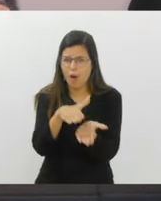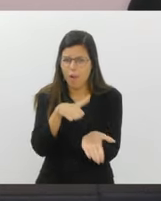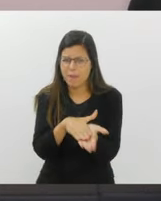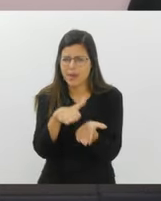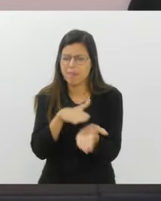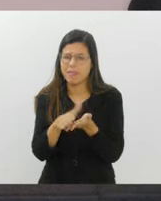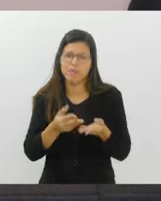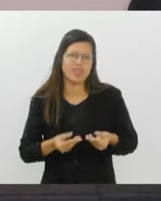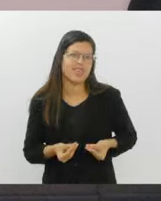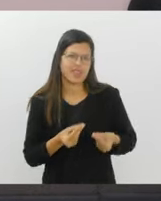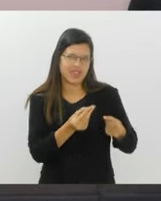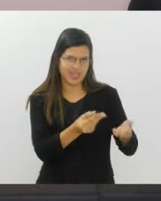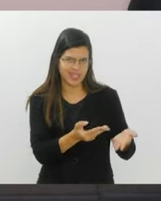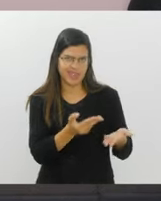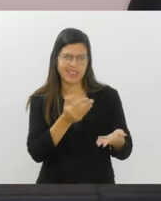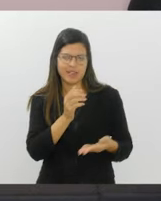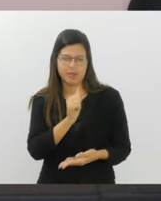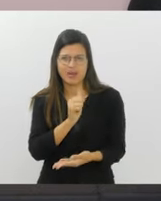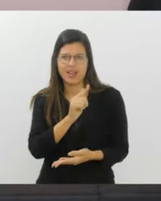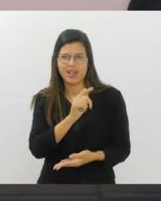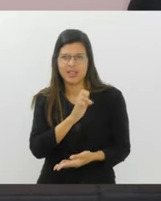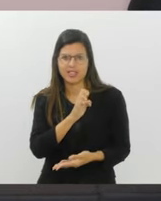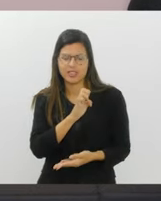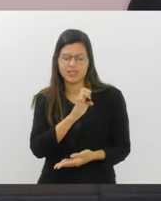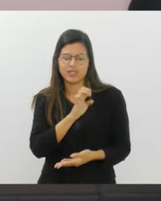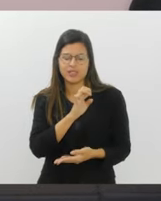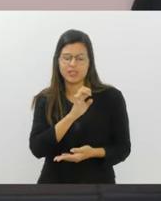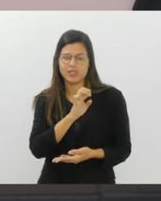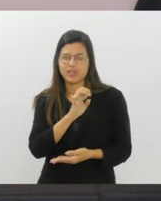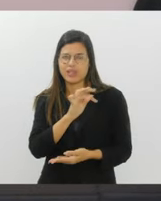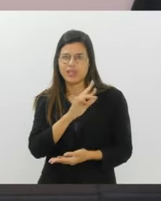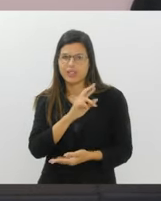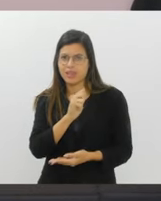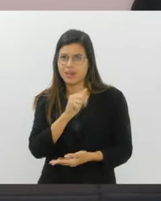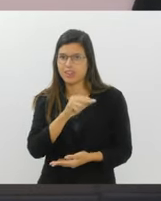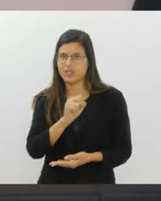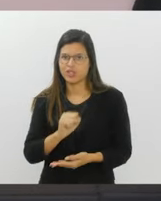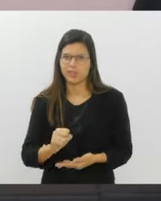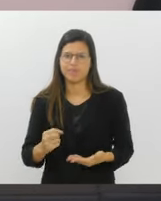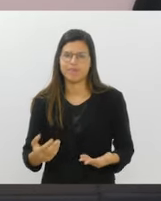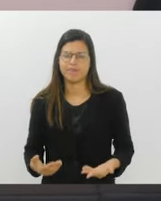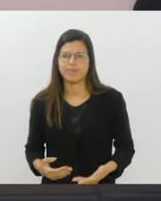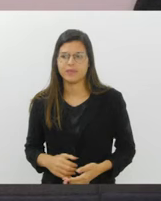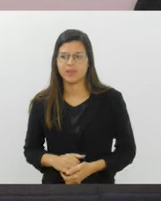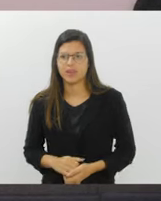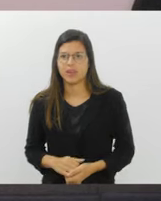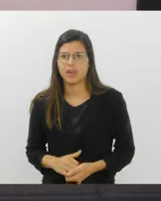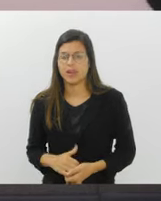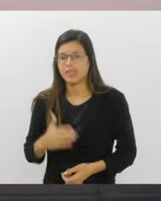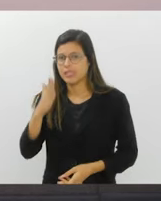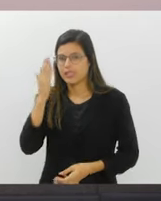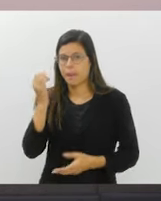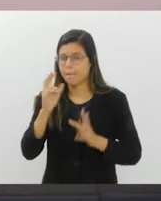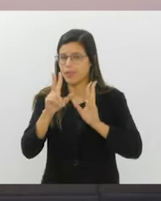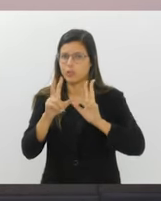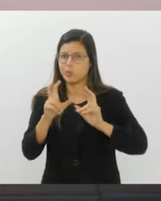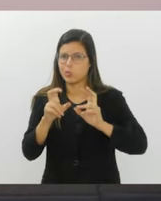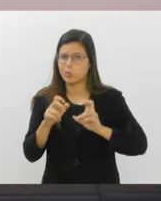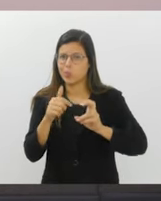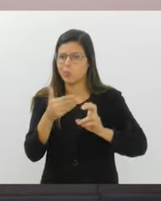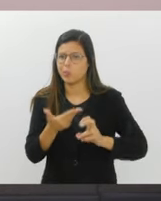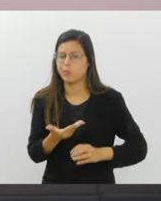Né? Mas também saber sobre essa questão, né? E se, também, se os